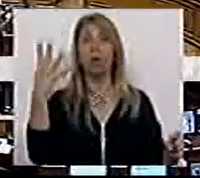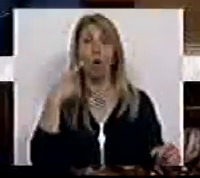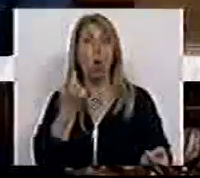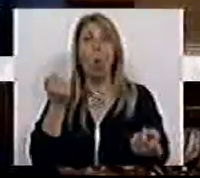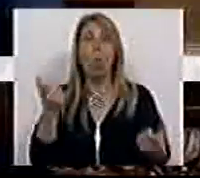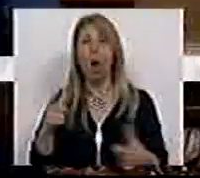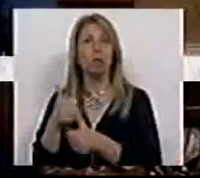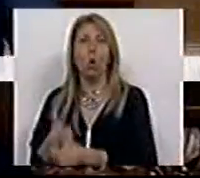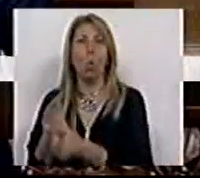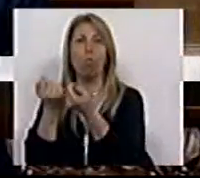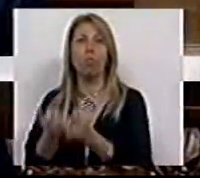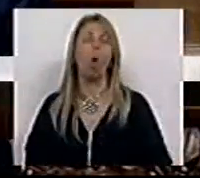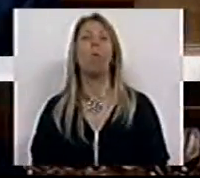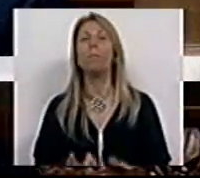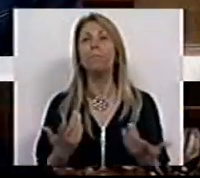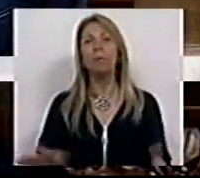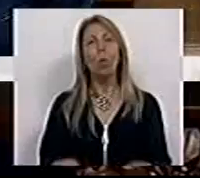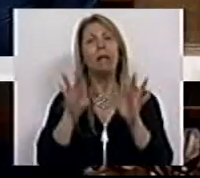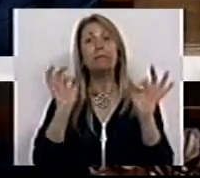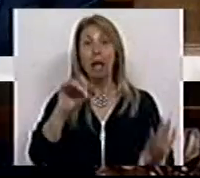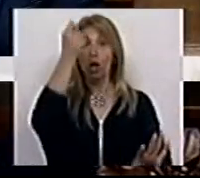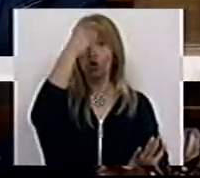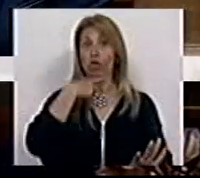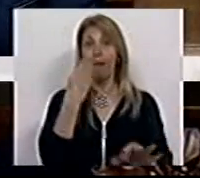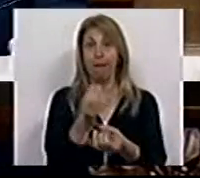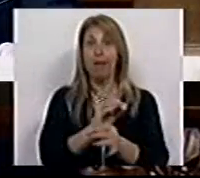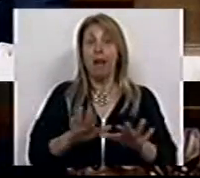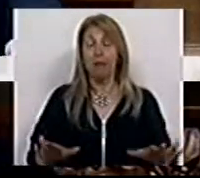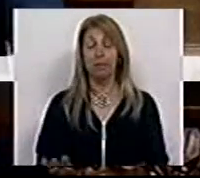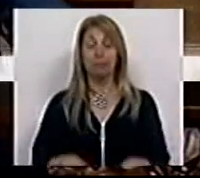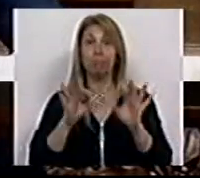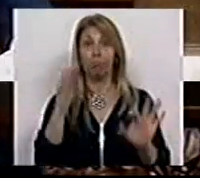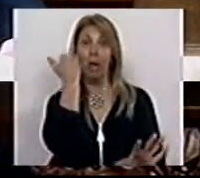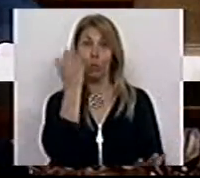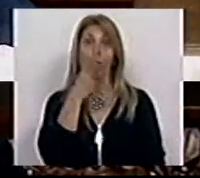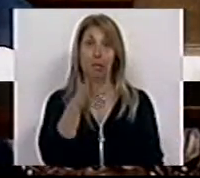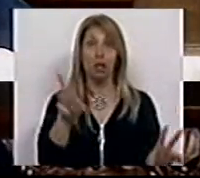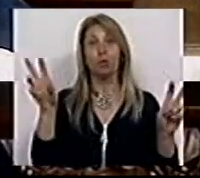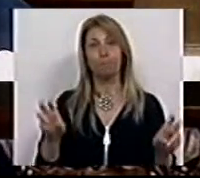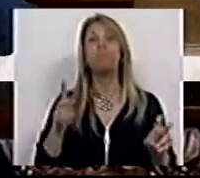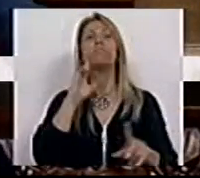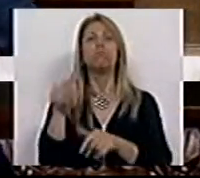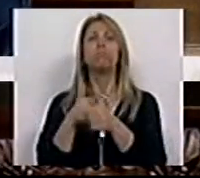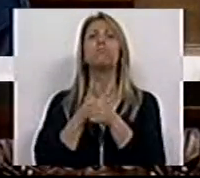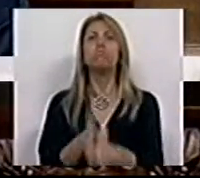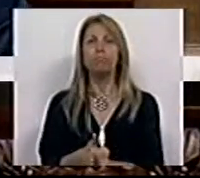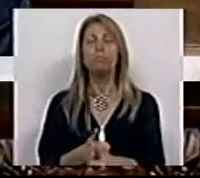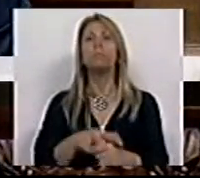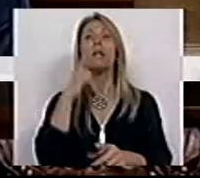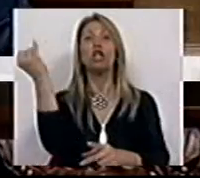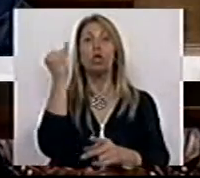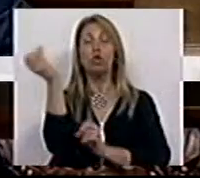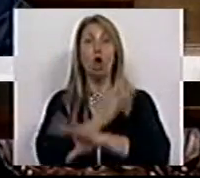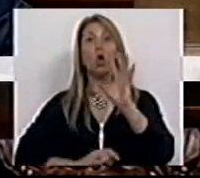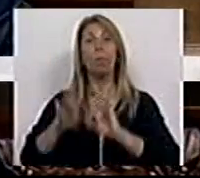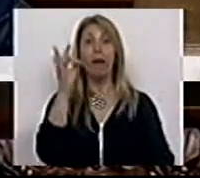Conto de crianças, para usar a expressão de Passos Coelho, tem sido a doutrina seguida pelas instituições europeias e FMI para